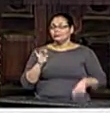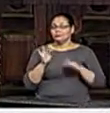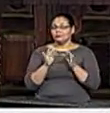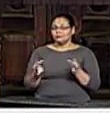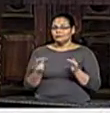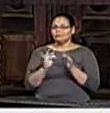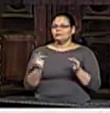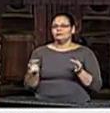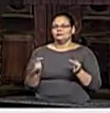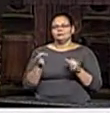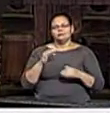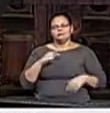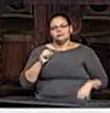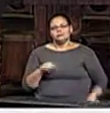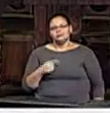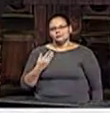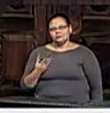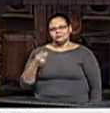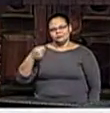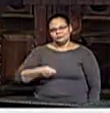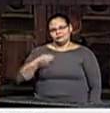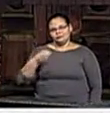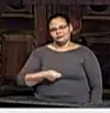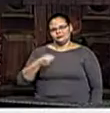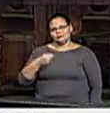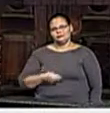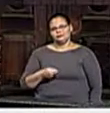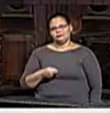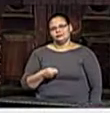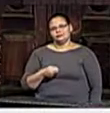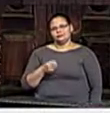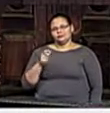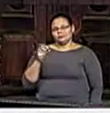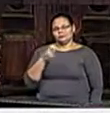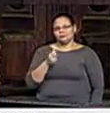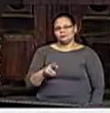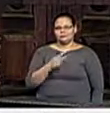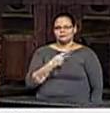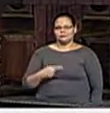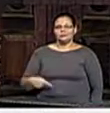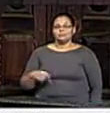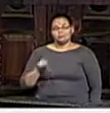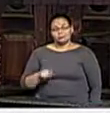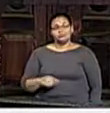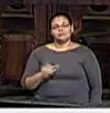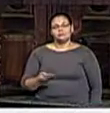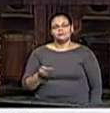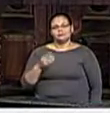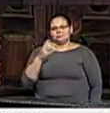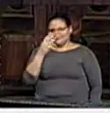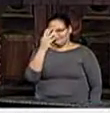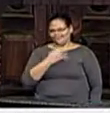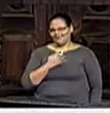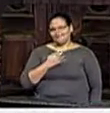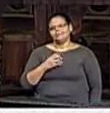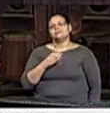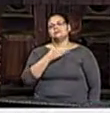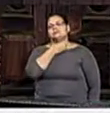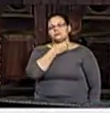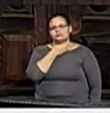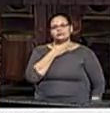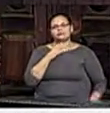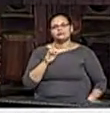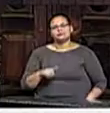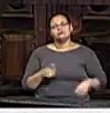Simplesmente lança outro número, mas qual é a obrigação, senhor presidente? A obrigação, no momento de grave crise, é